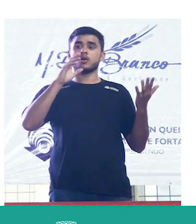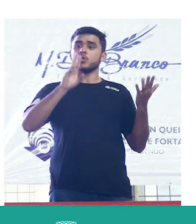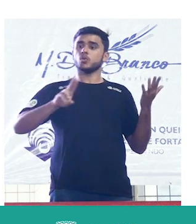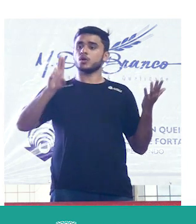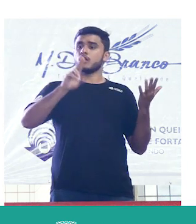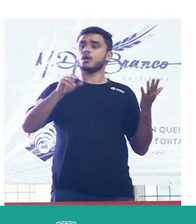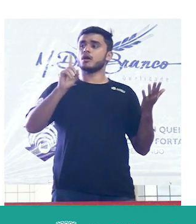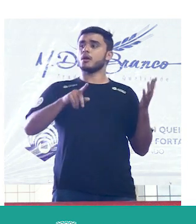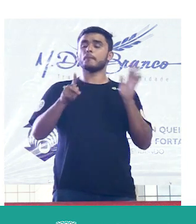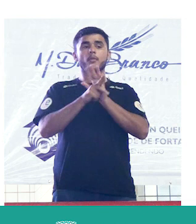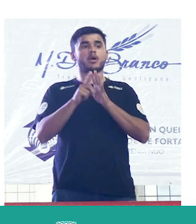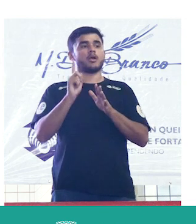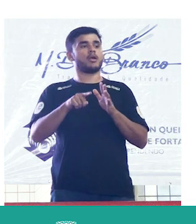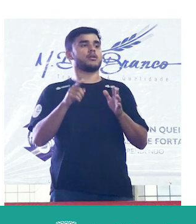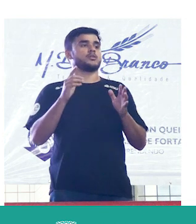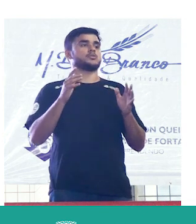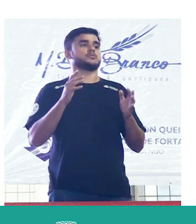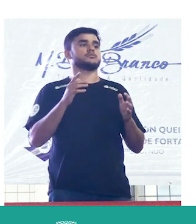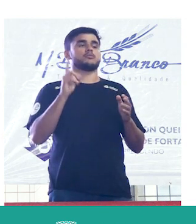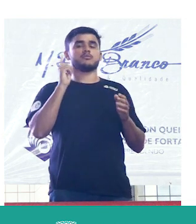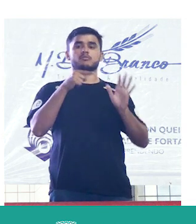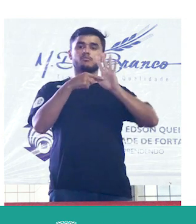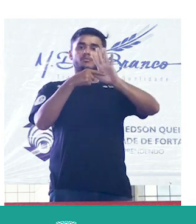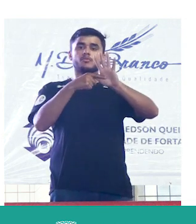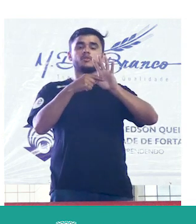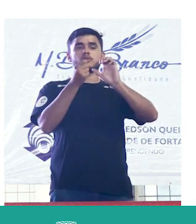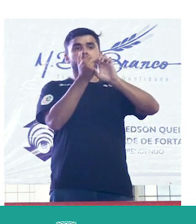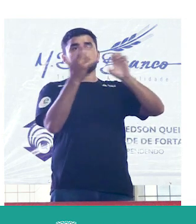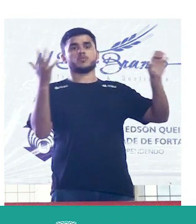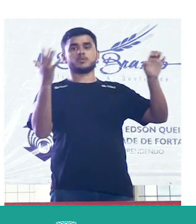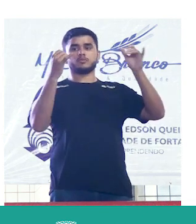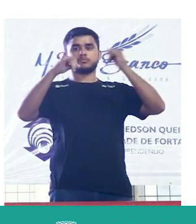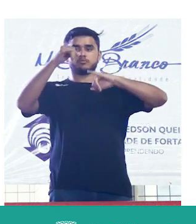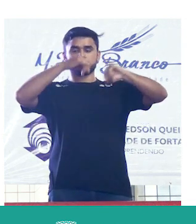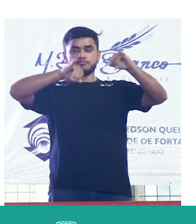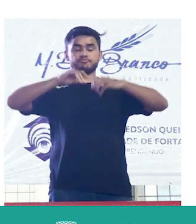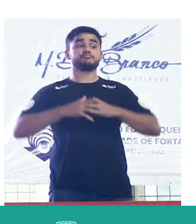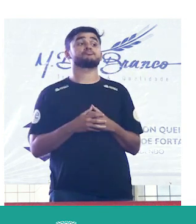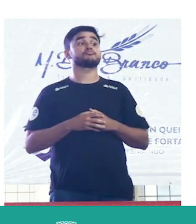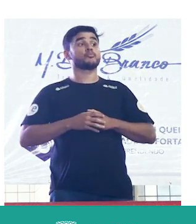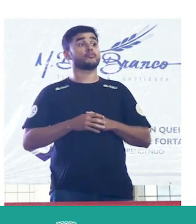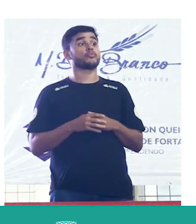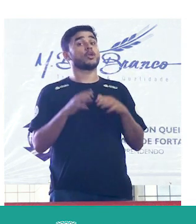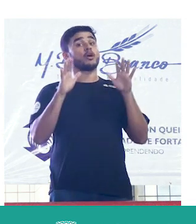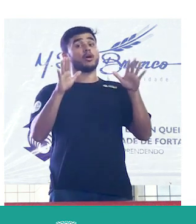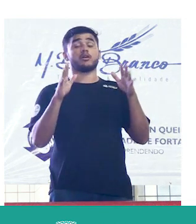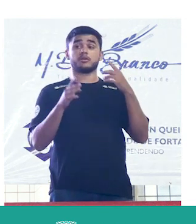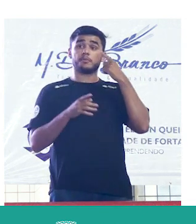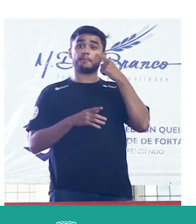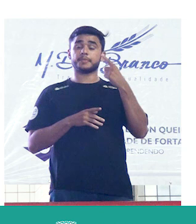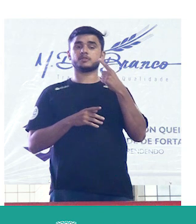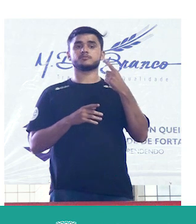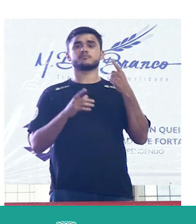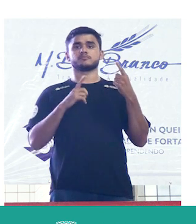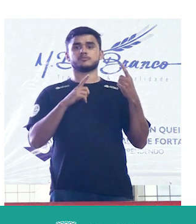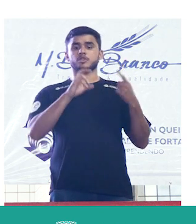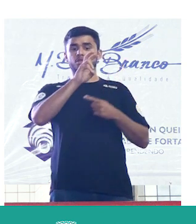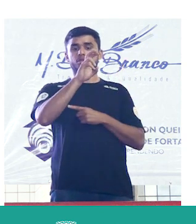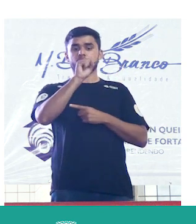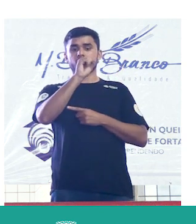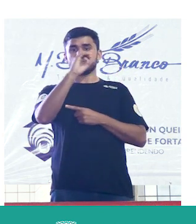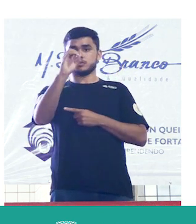ácido, conforme apresentado na equação química. Considerando que ao reagir 580